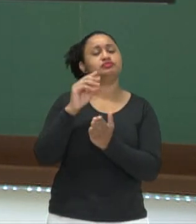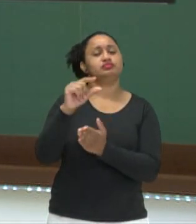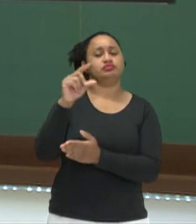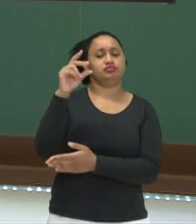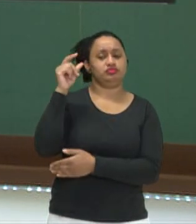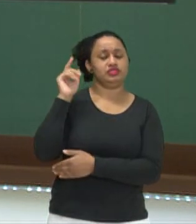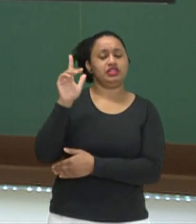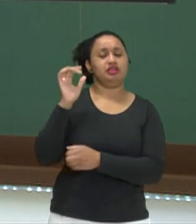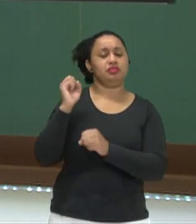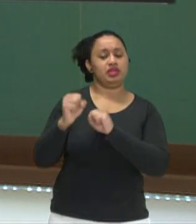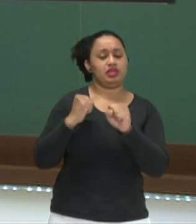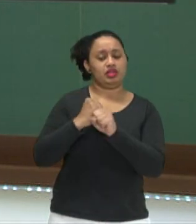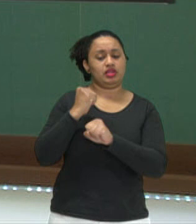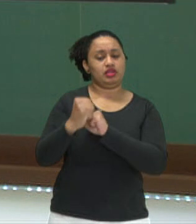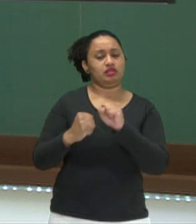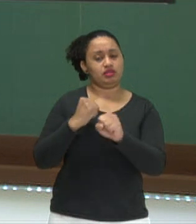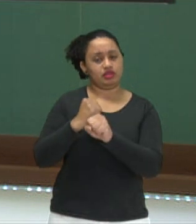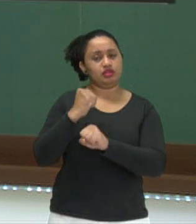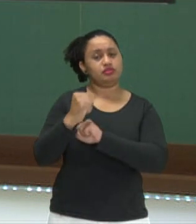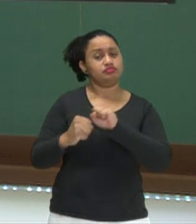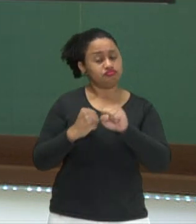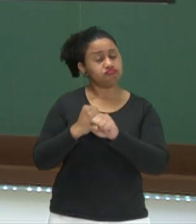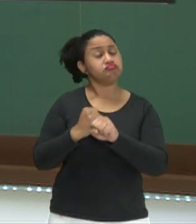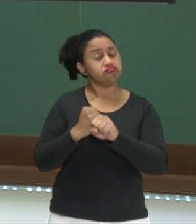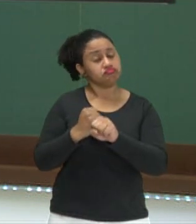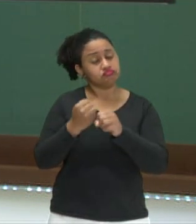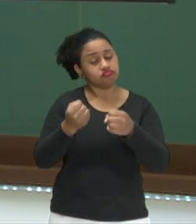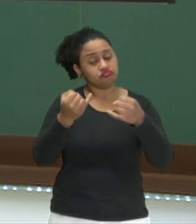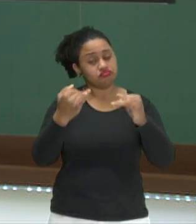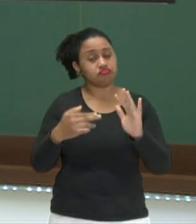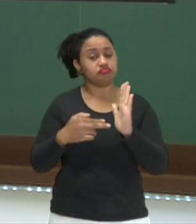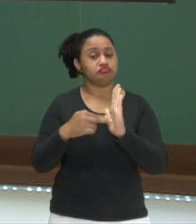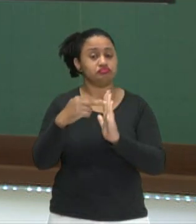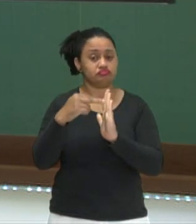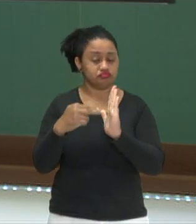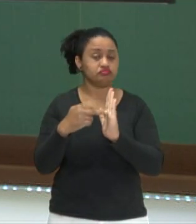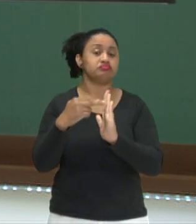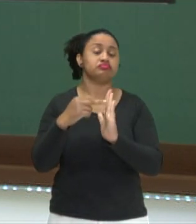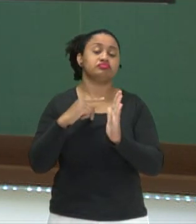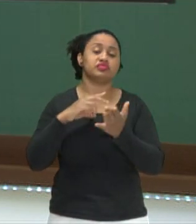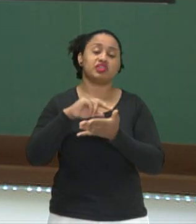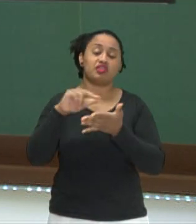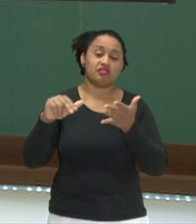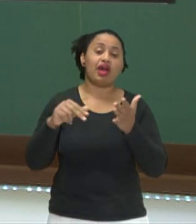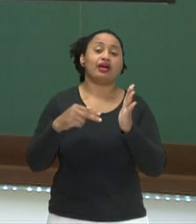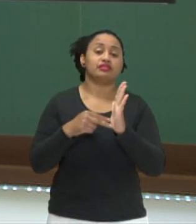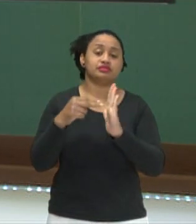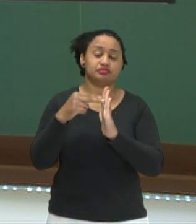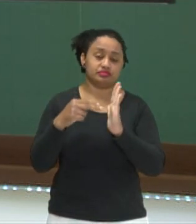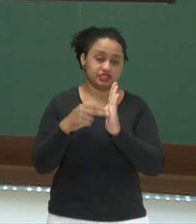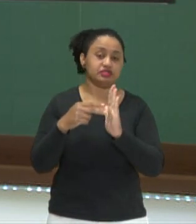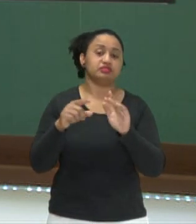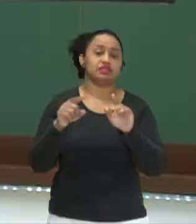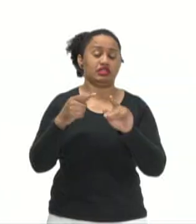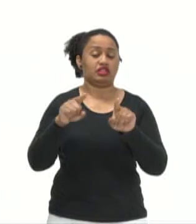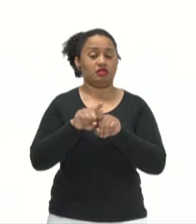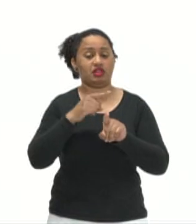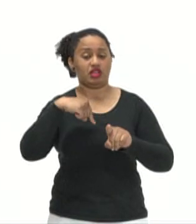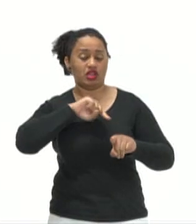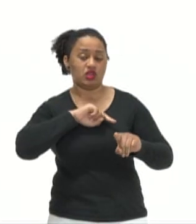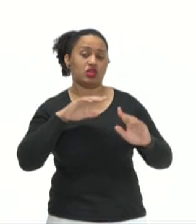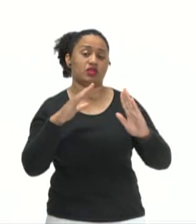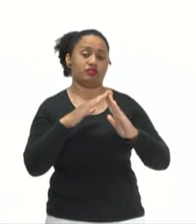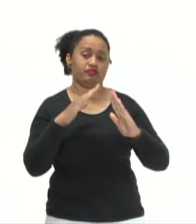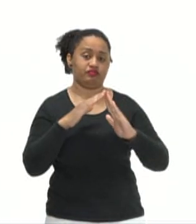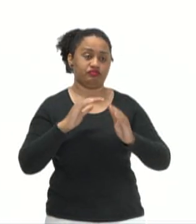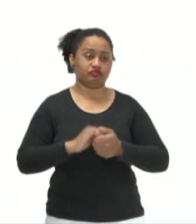todos os anos a gente fala alguma coisa a respeito de prisma e a gente tem vários prismas também dentro da nossa casa. Mas você sabe